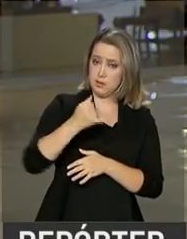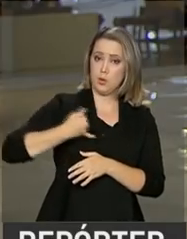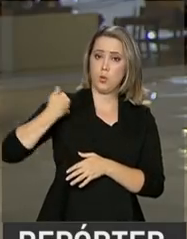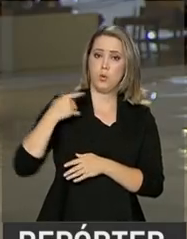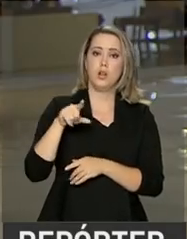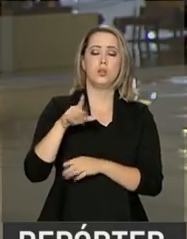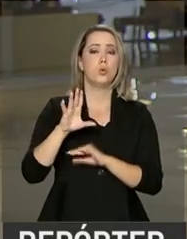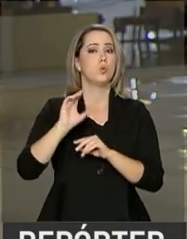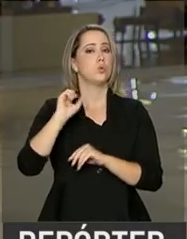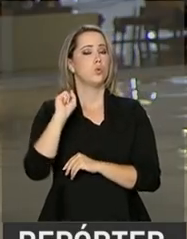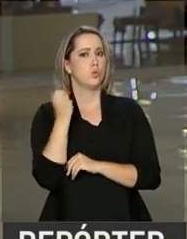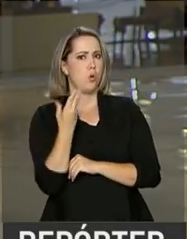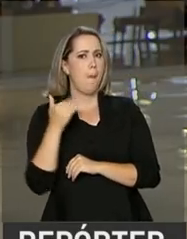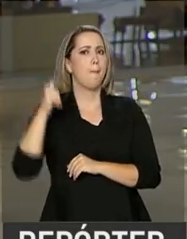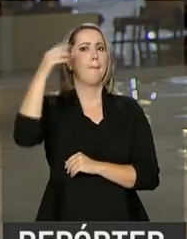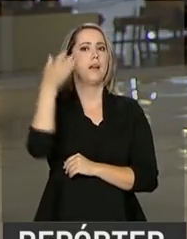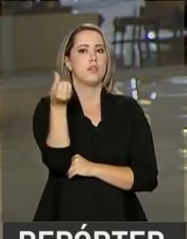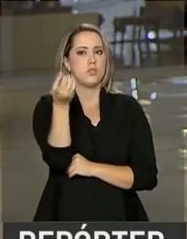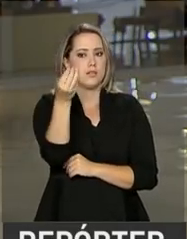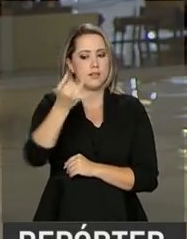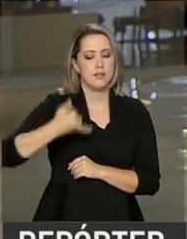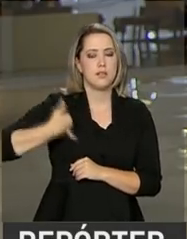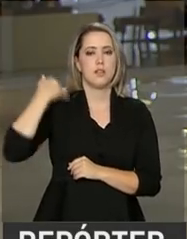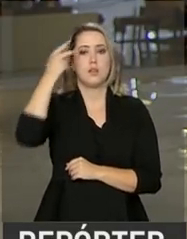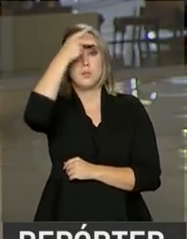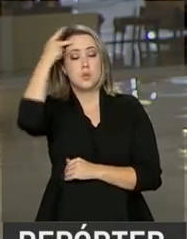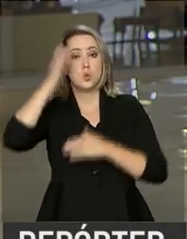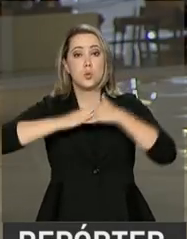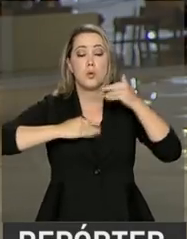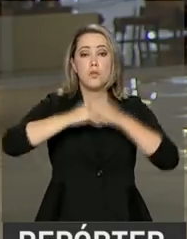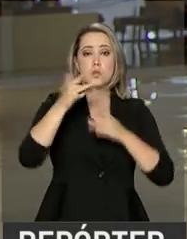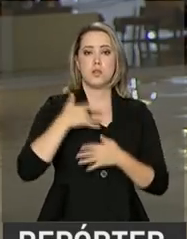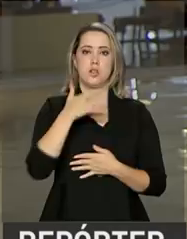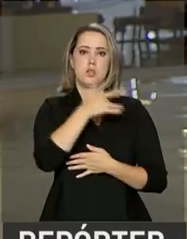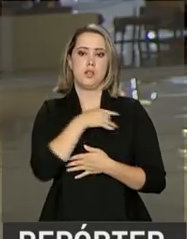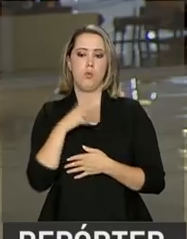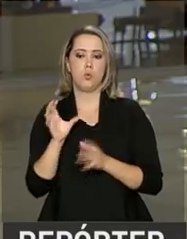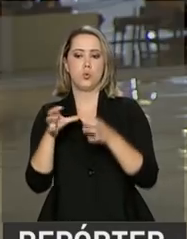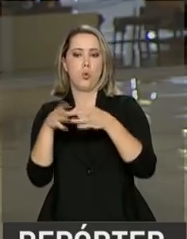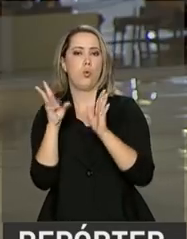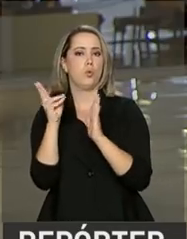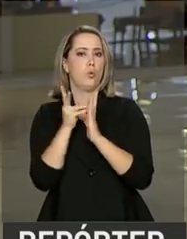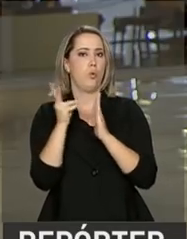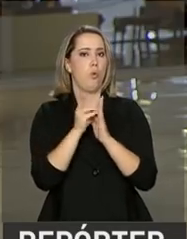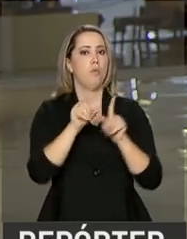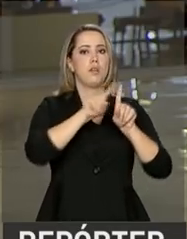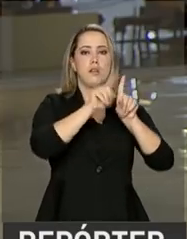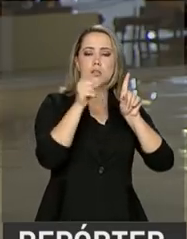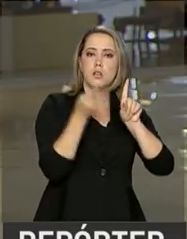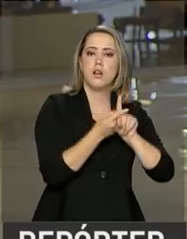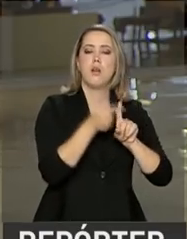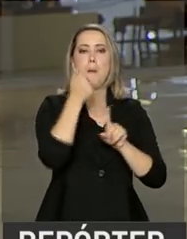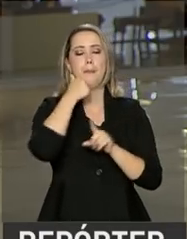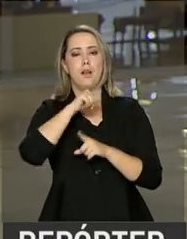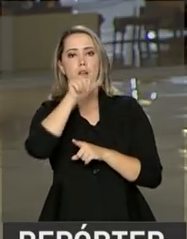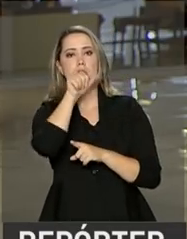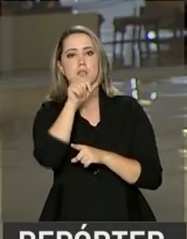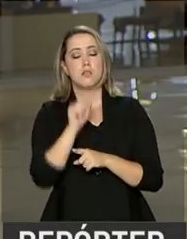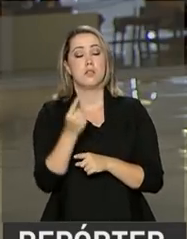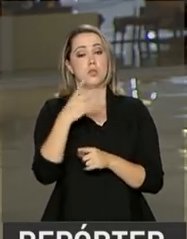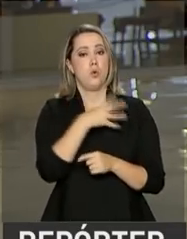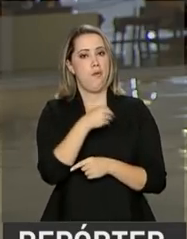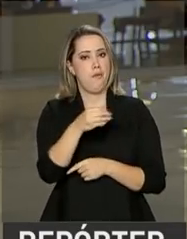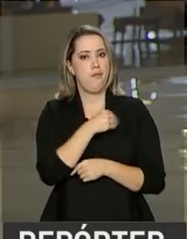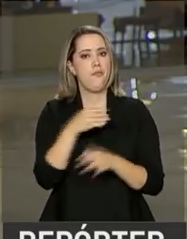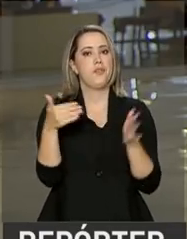anos ou mais trabalhadores de saúde povos indígenas gestantes mães com filhos de até